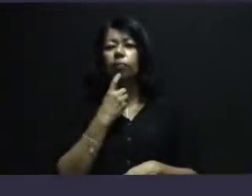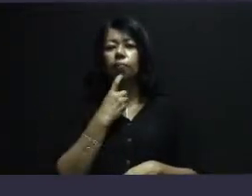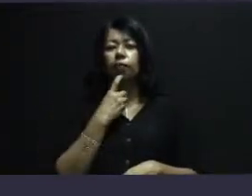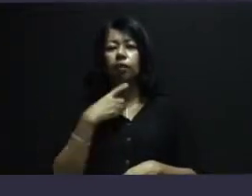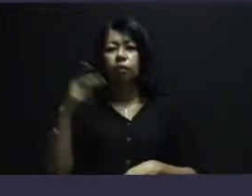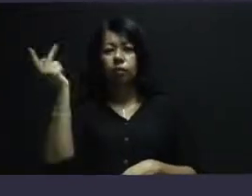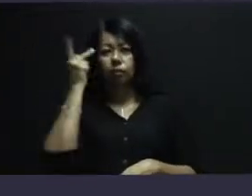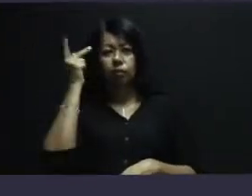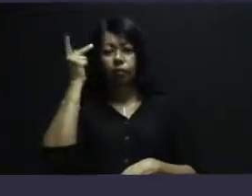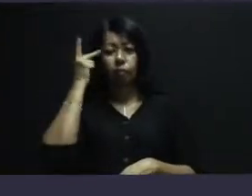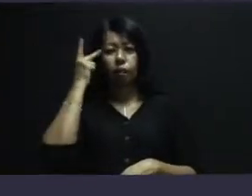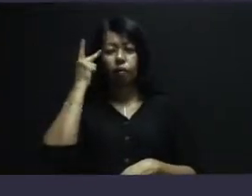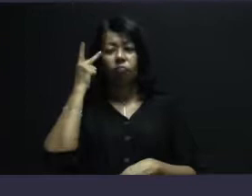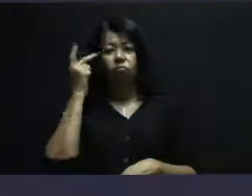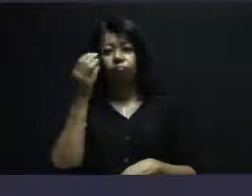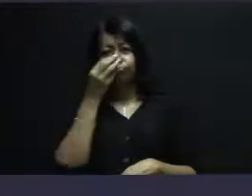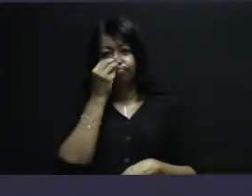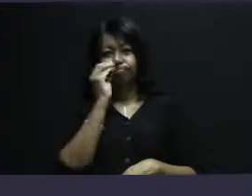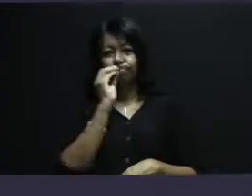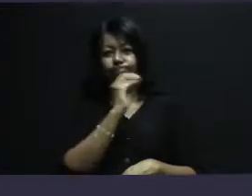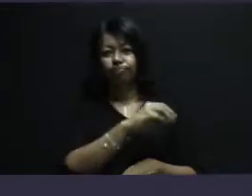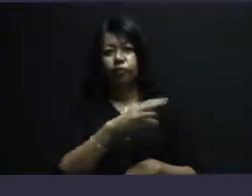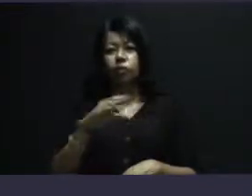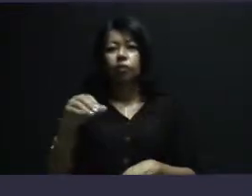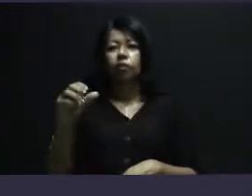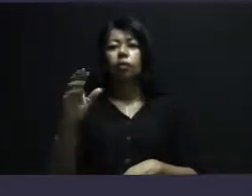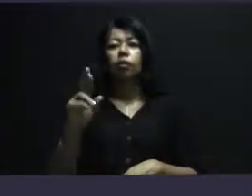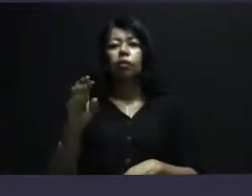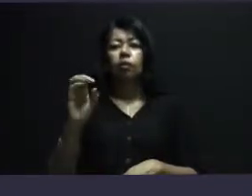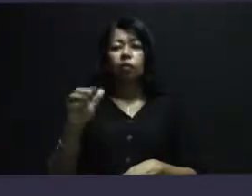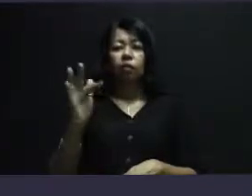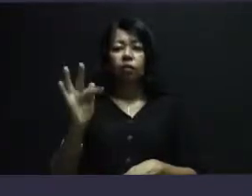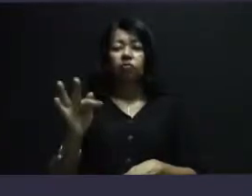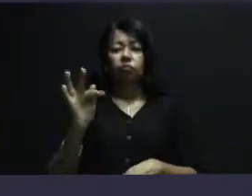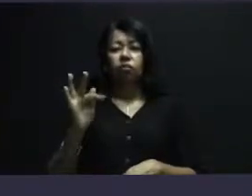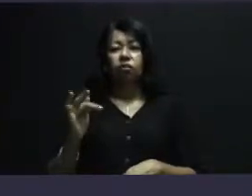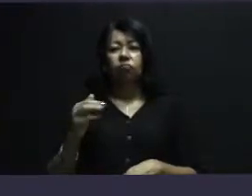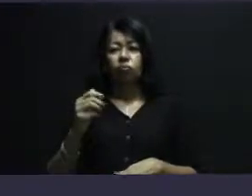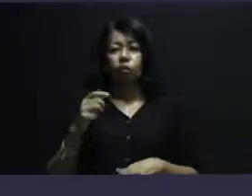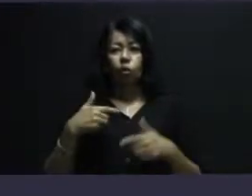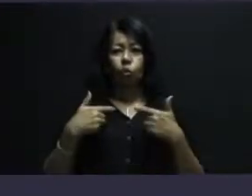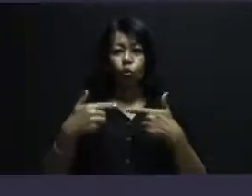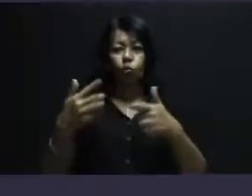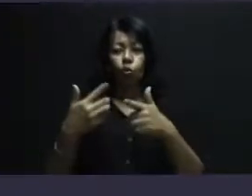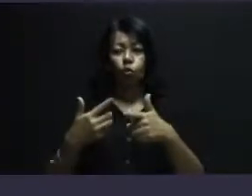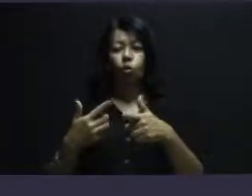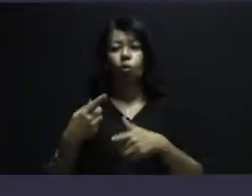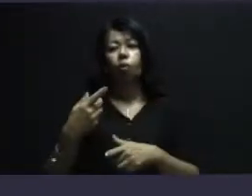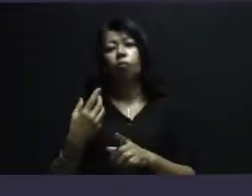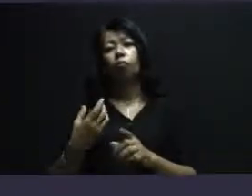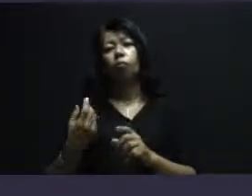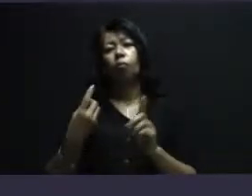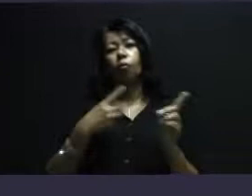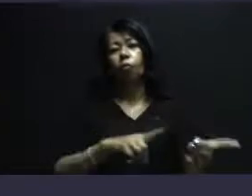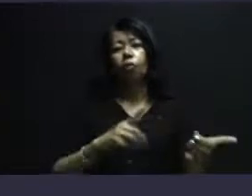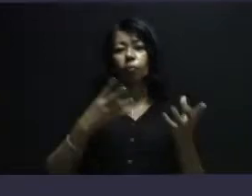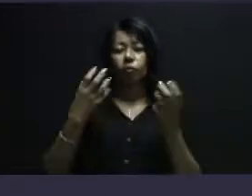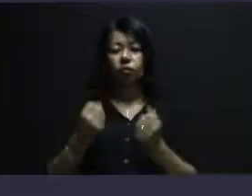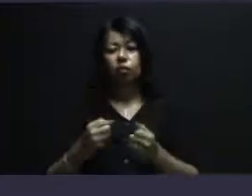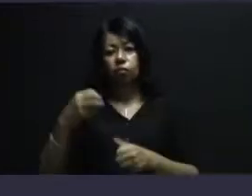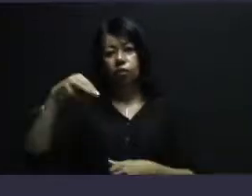2016, nota de repúdio. CREF 4SP lutou fortemente contra a aprovação da MP número